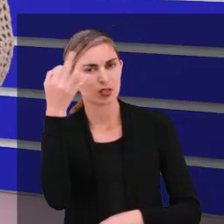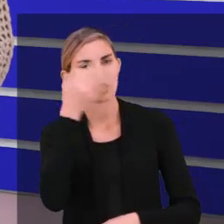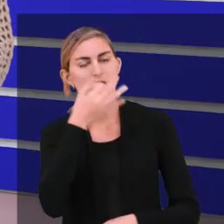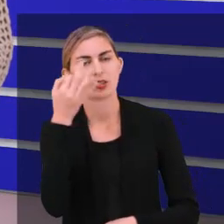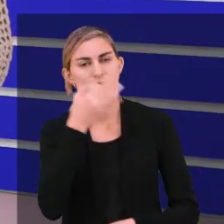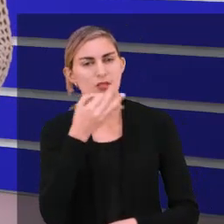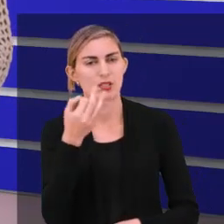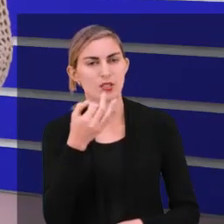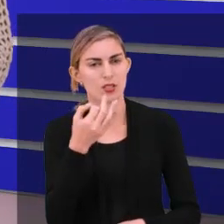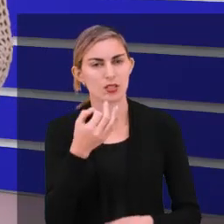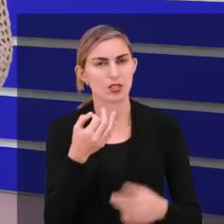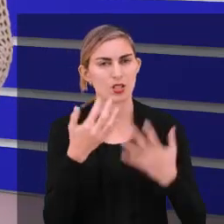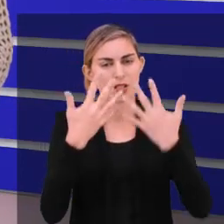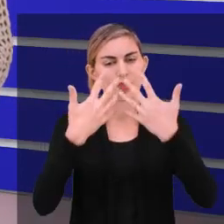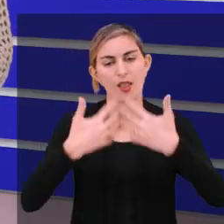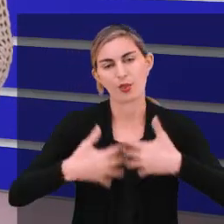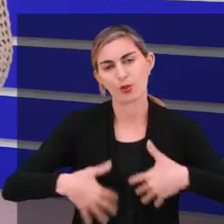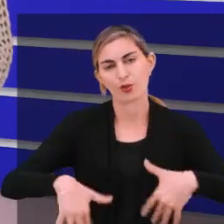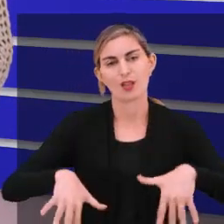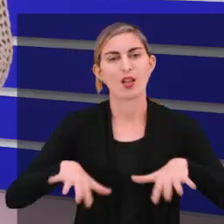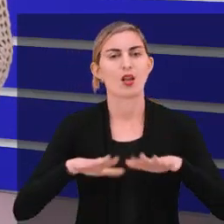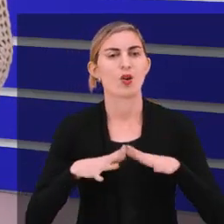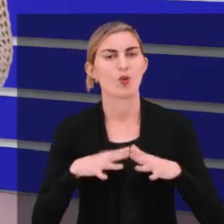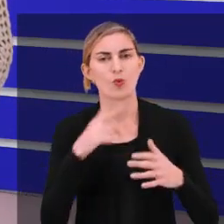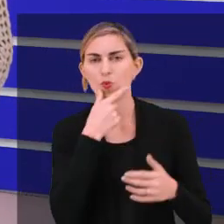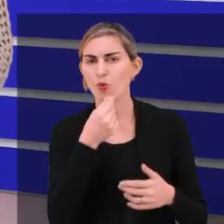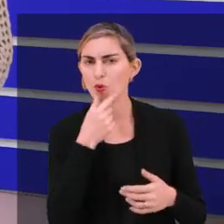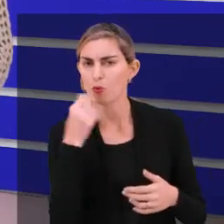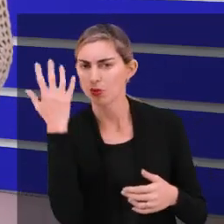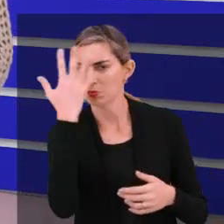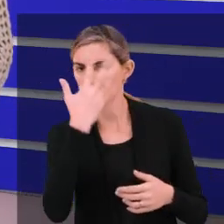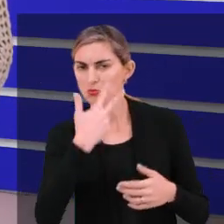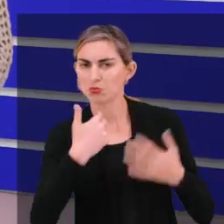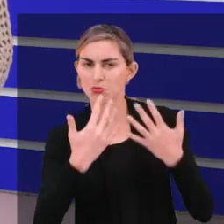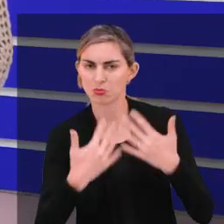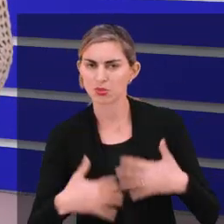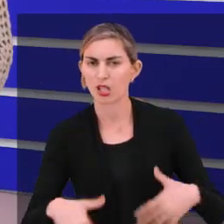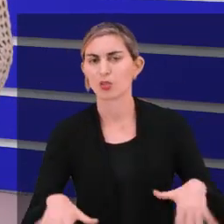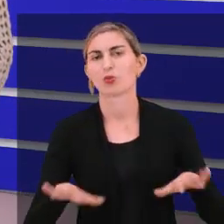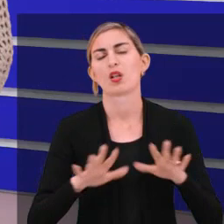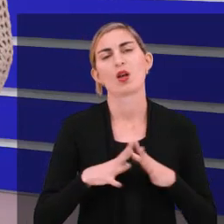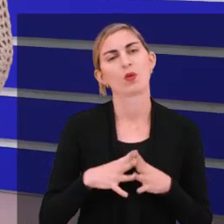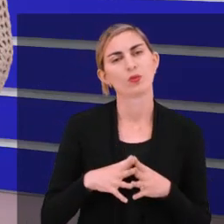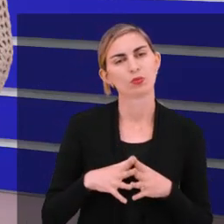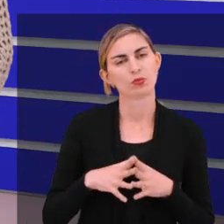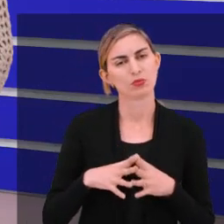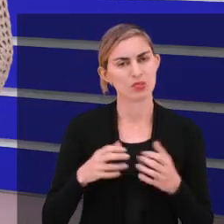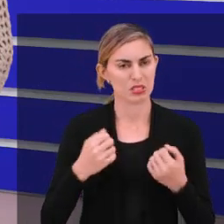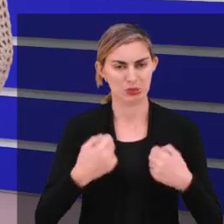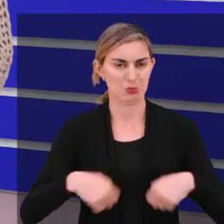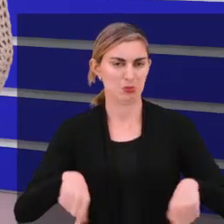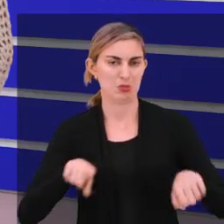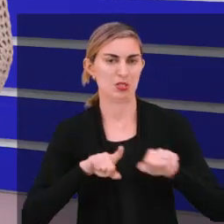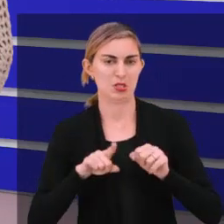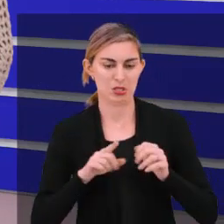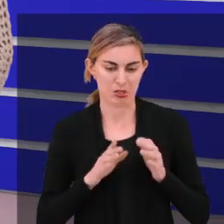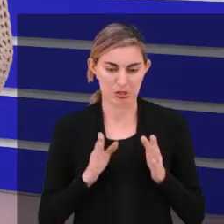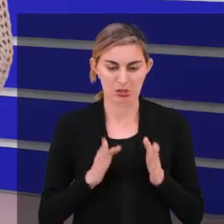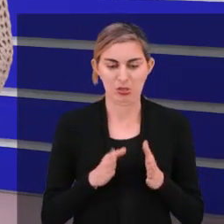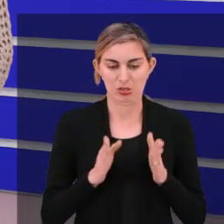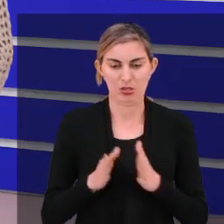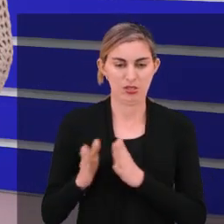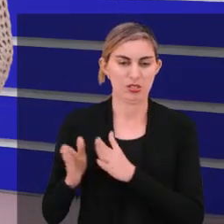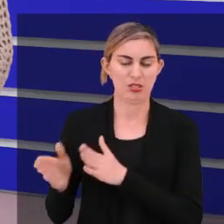que deixam a naturalidade dela vir. Muitos homens lindos que deixam a naturalidade dele vir, né? Sem precisar estar